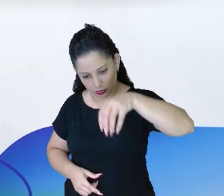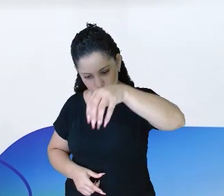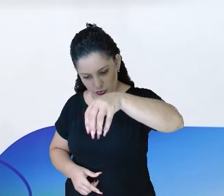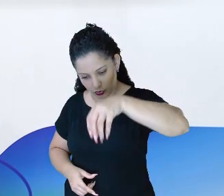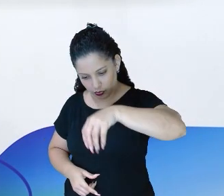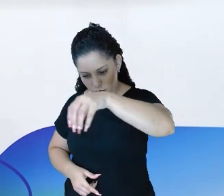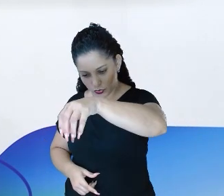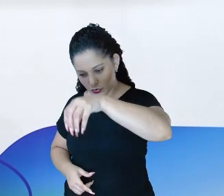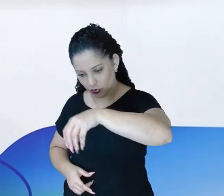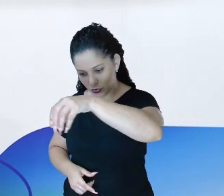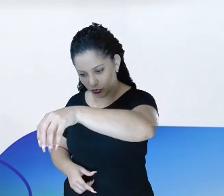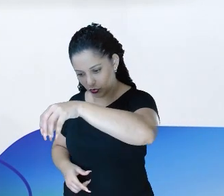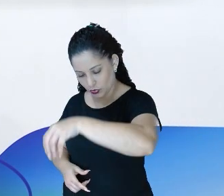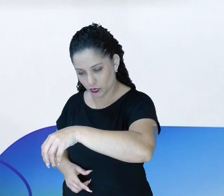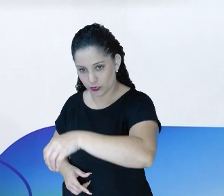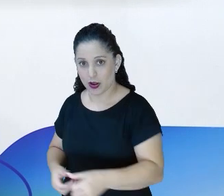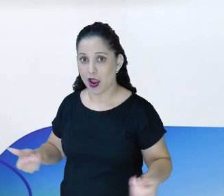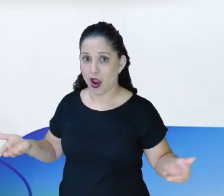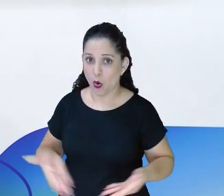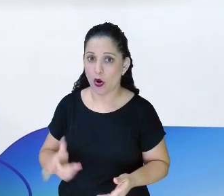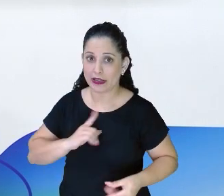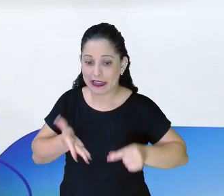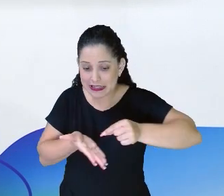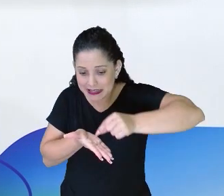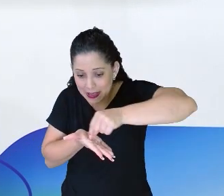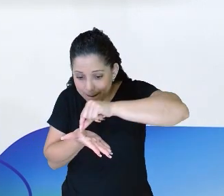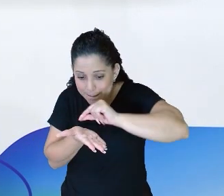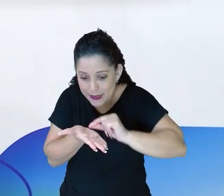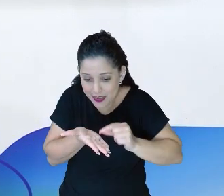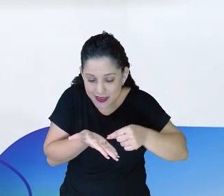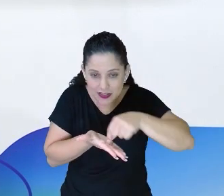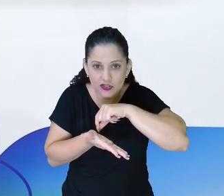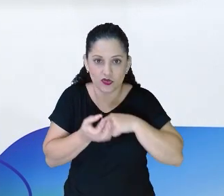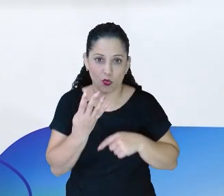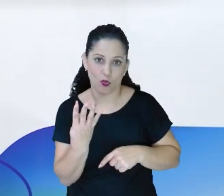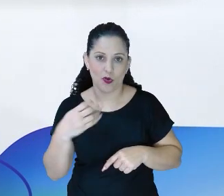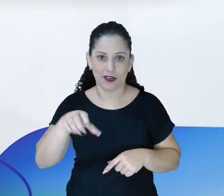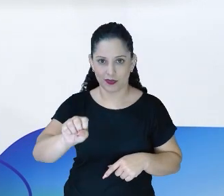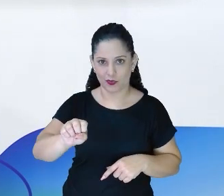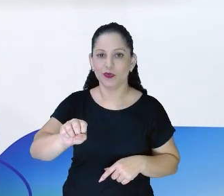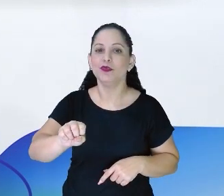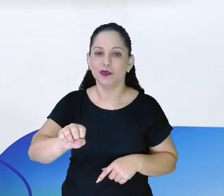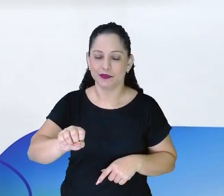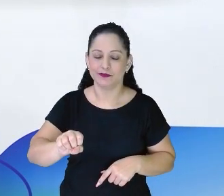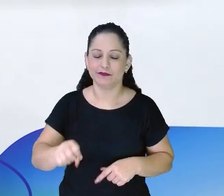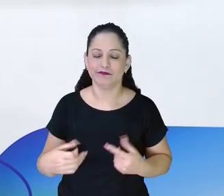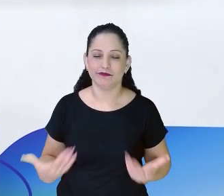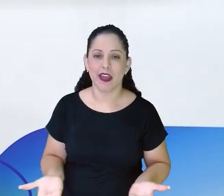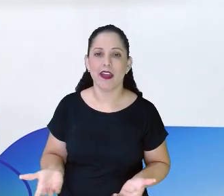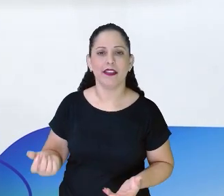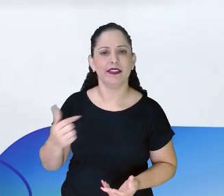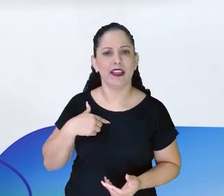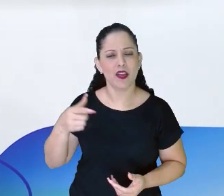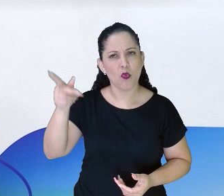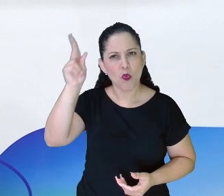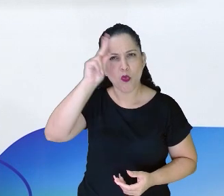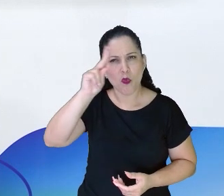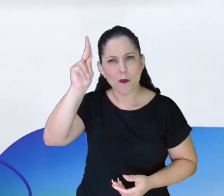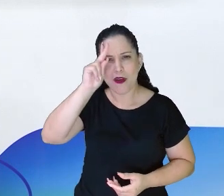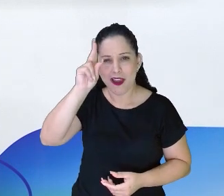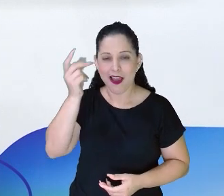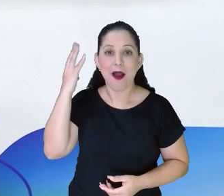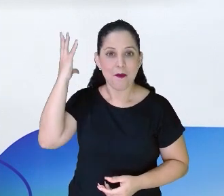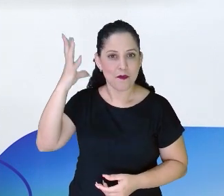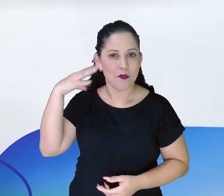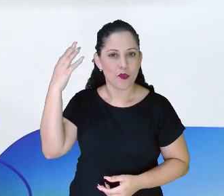Ó. Professora, como é que a gente vai fazer? É aquela lógica da canção. Uma para mim, outra para